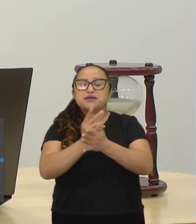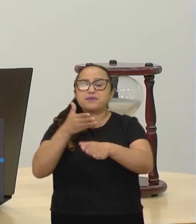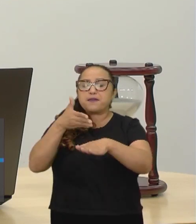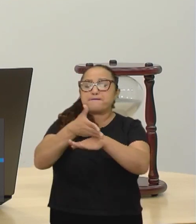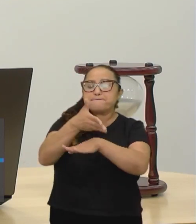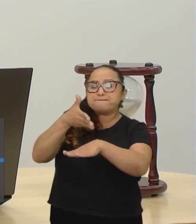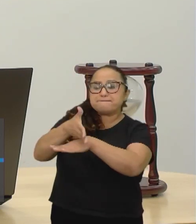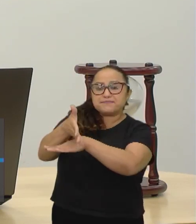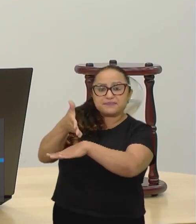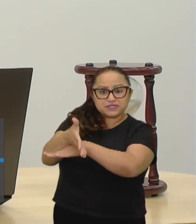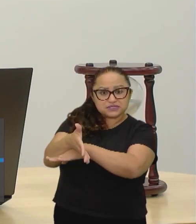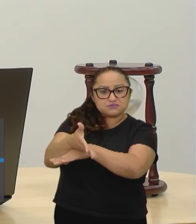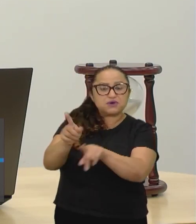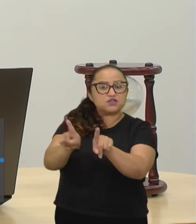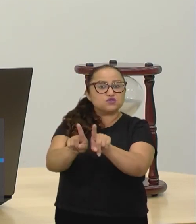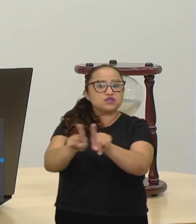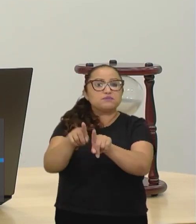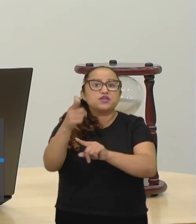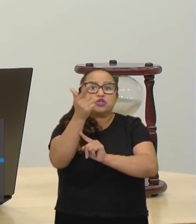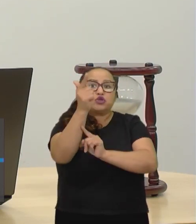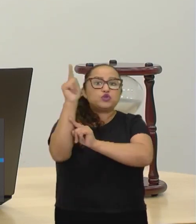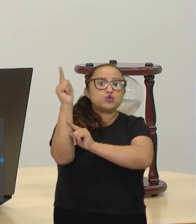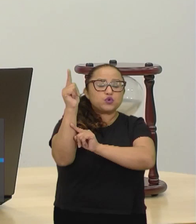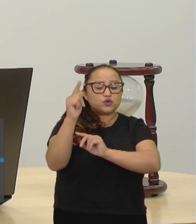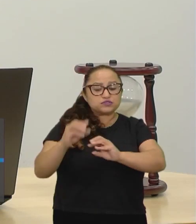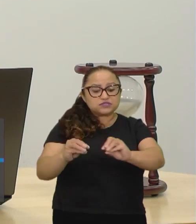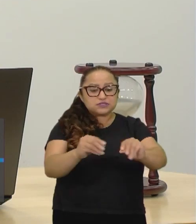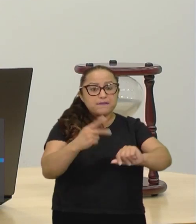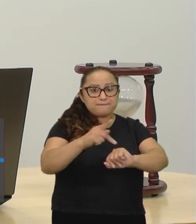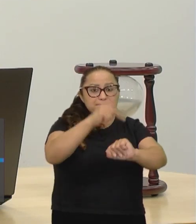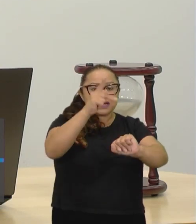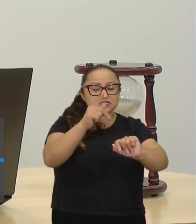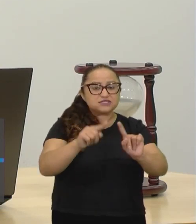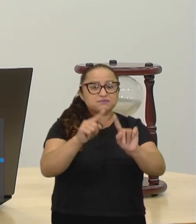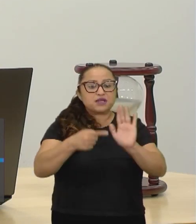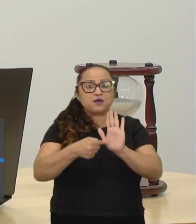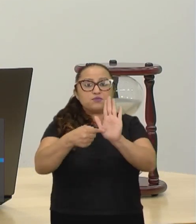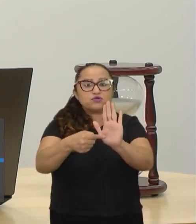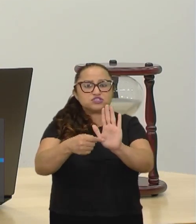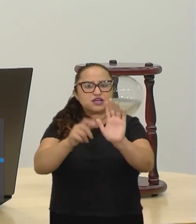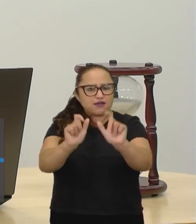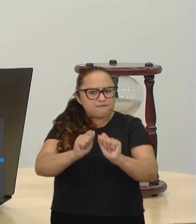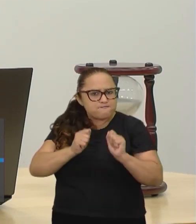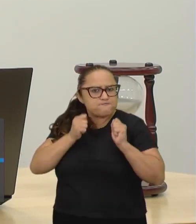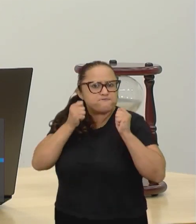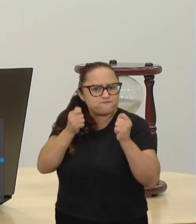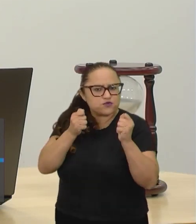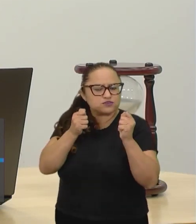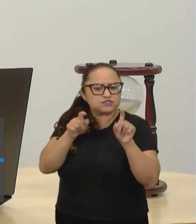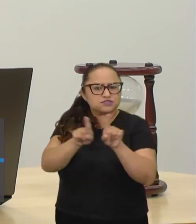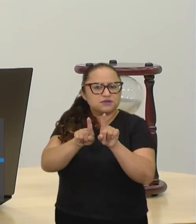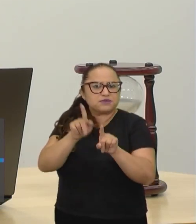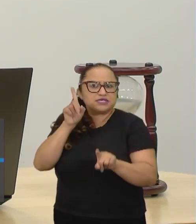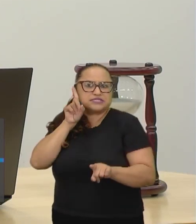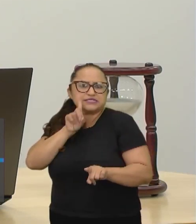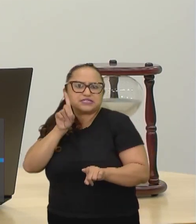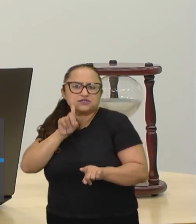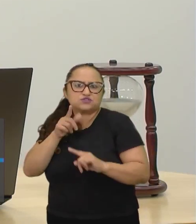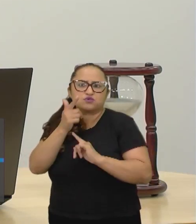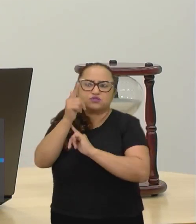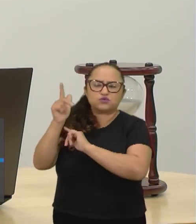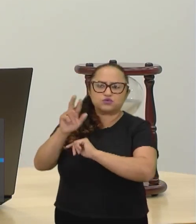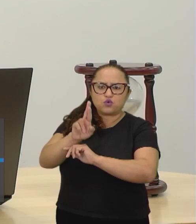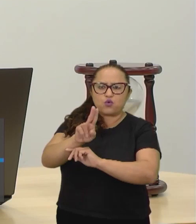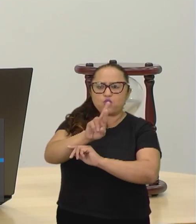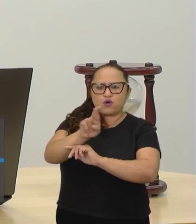de conflitos em outros territórios para demonstrarem ali as suas forças, né? Tanto os Estados Unidos quanto a União Soviética.